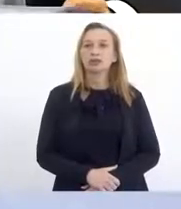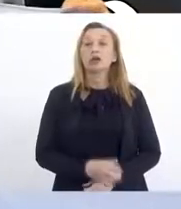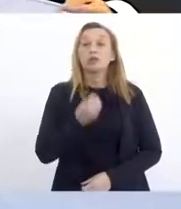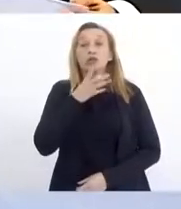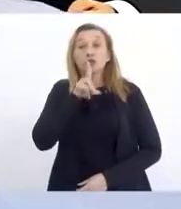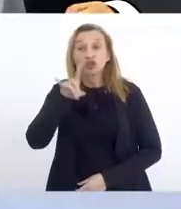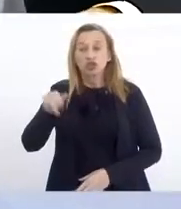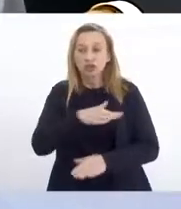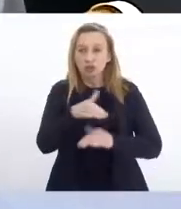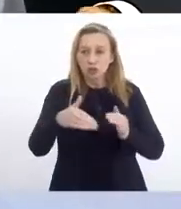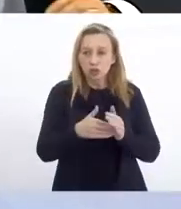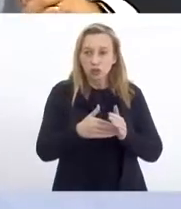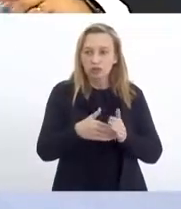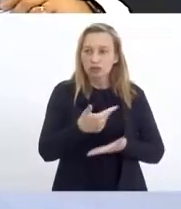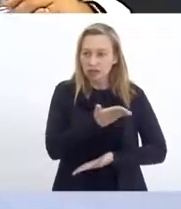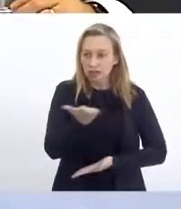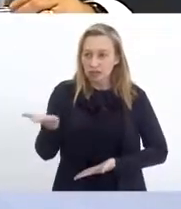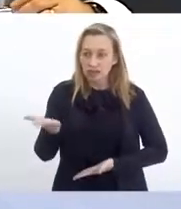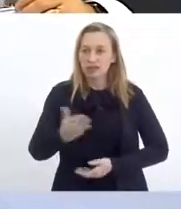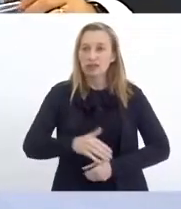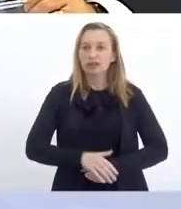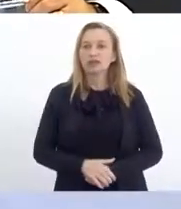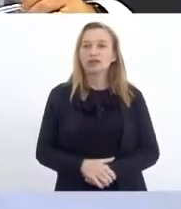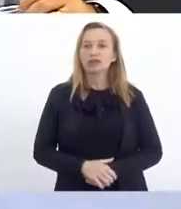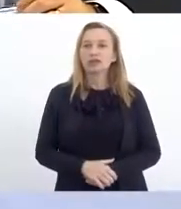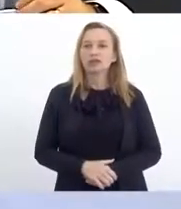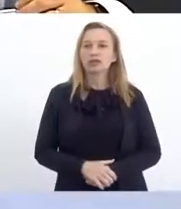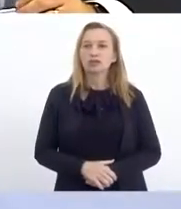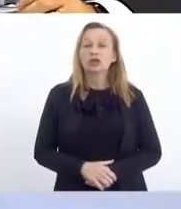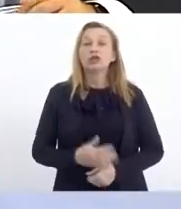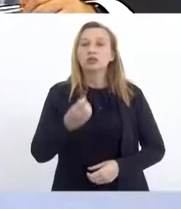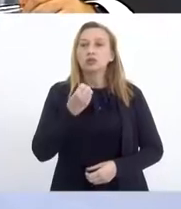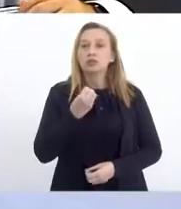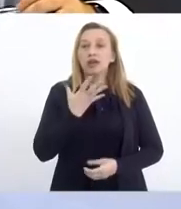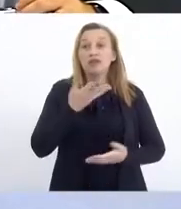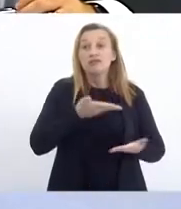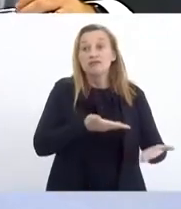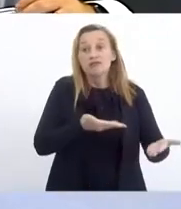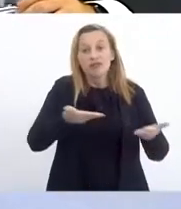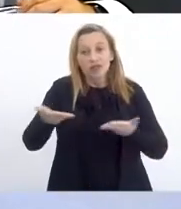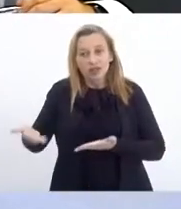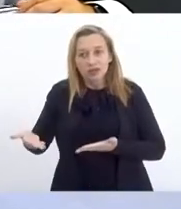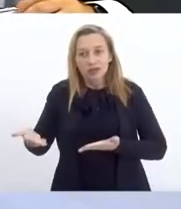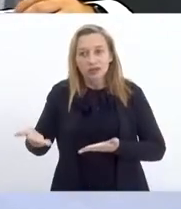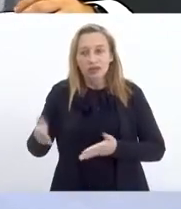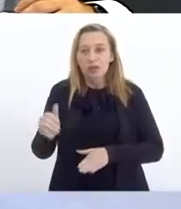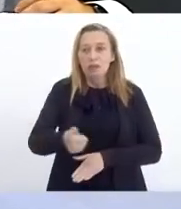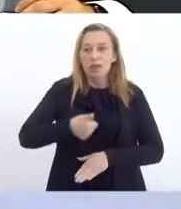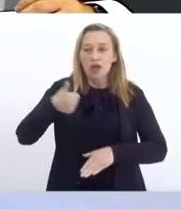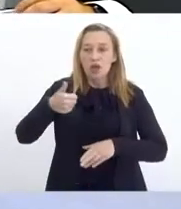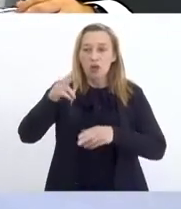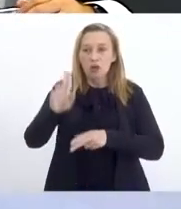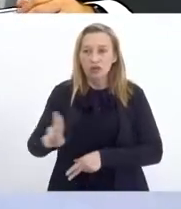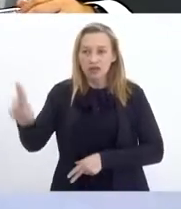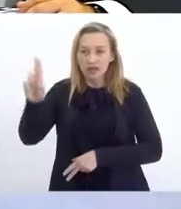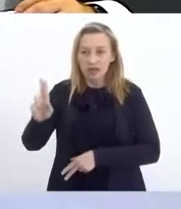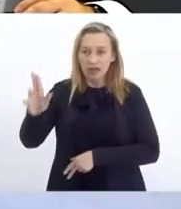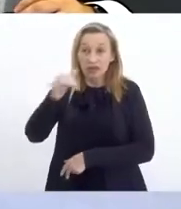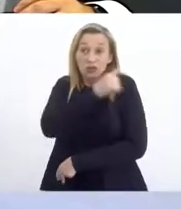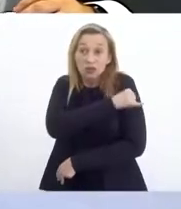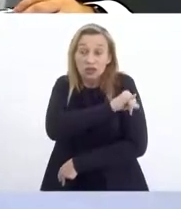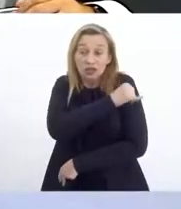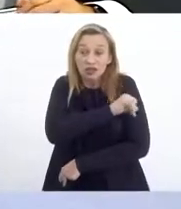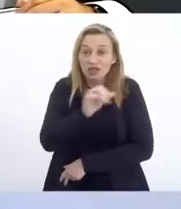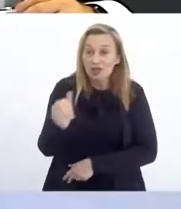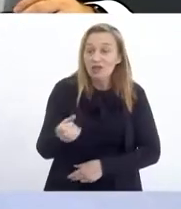Bom dia a todos e todas, tá? Sejam bem-vindos à melhor universidade do estado do Rio de Janeiro,